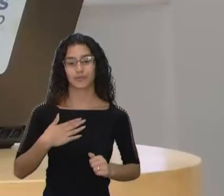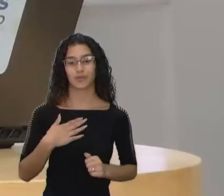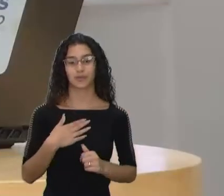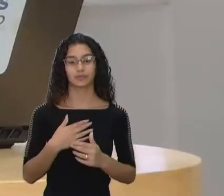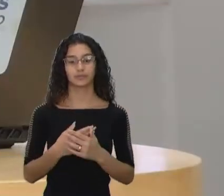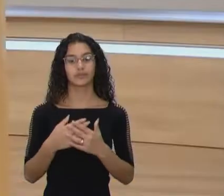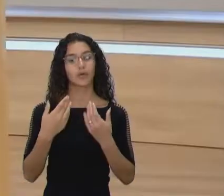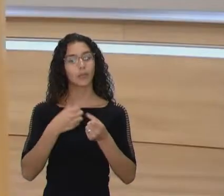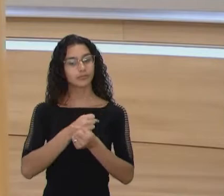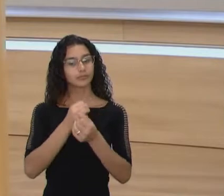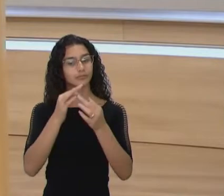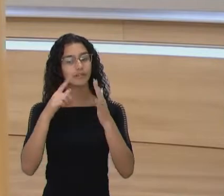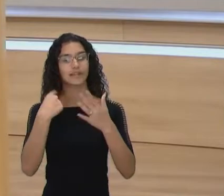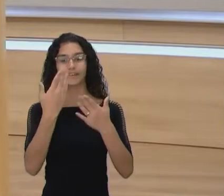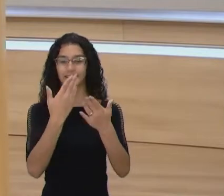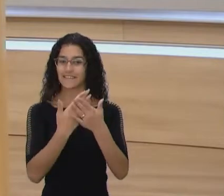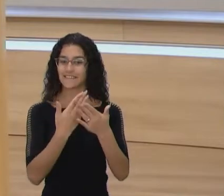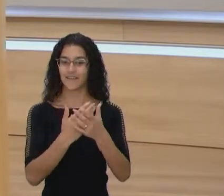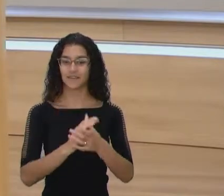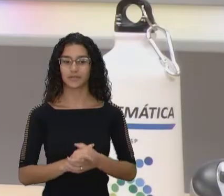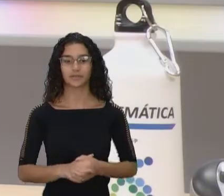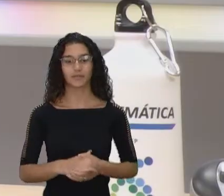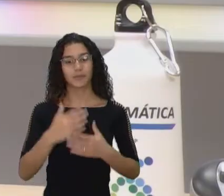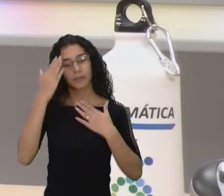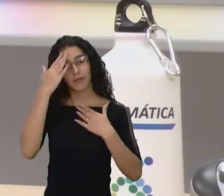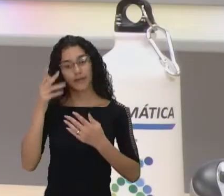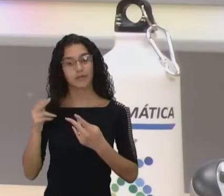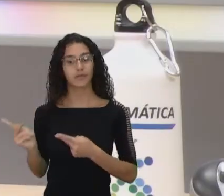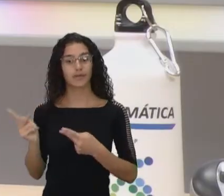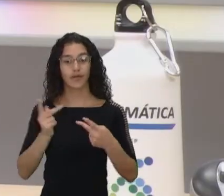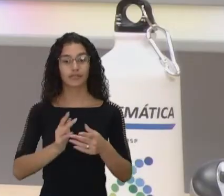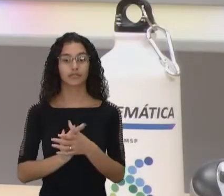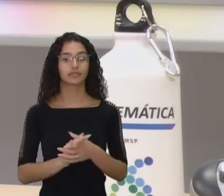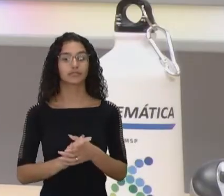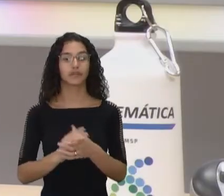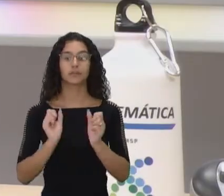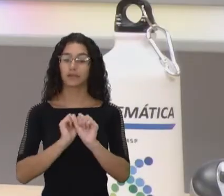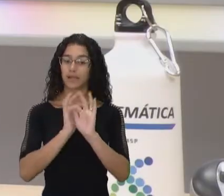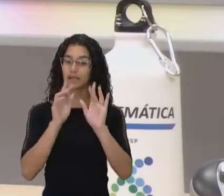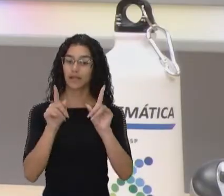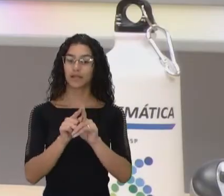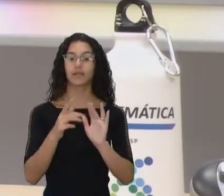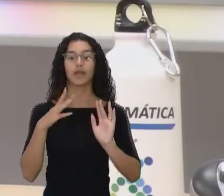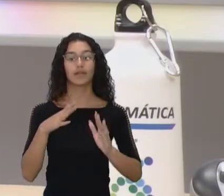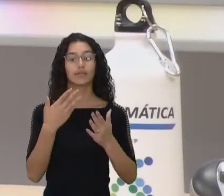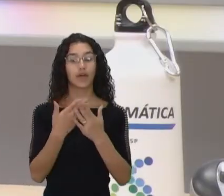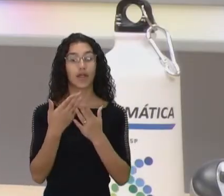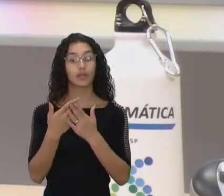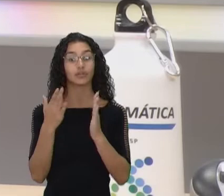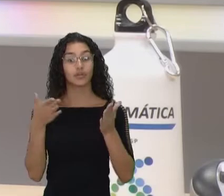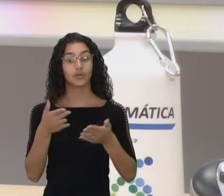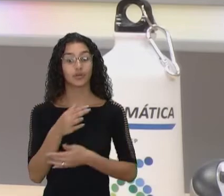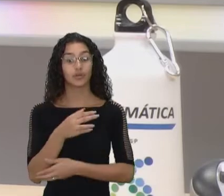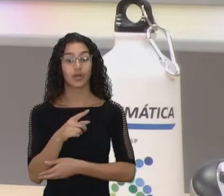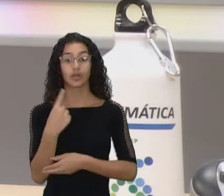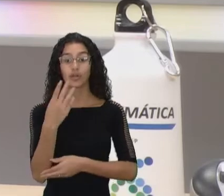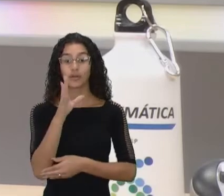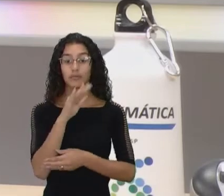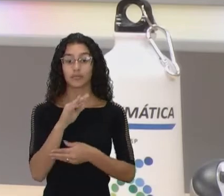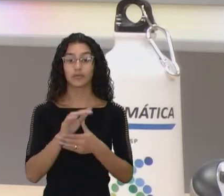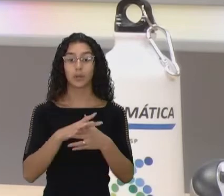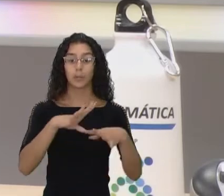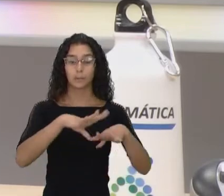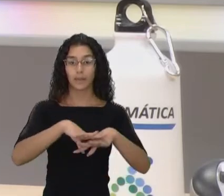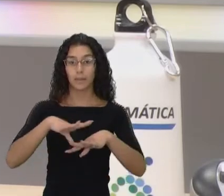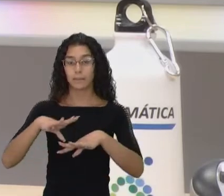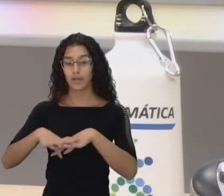para abrilhantar a nossa aula hoje. Muito obrigada pelo convite, eu vou abrilhantar, até parece, a sua aula de hoje. Então, a gente está falando aí da